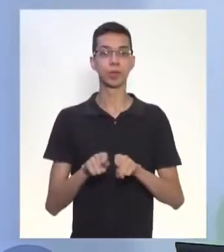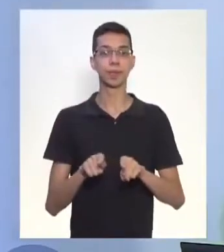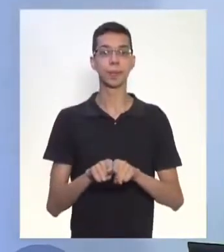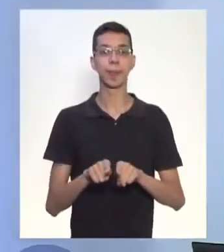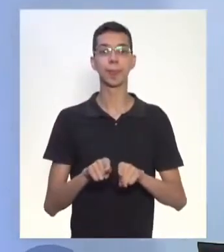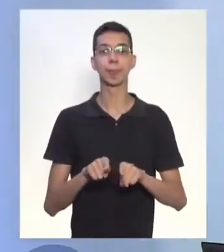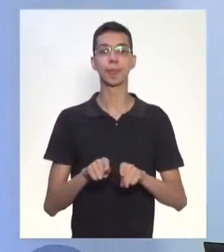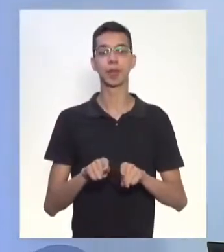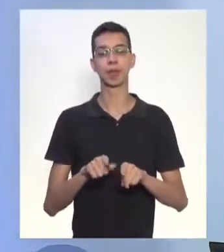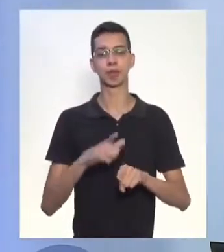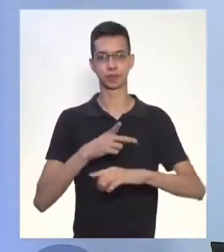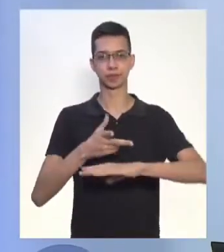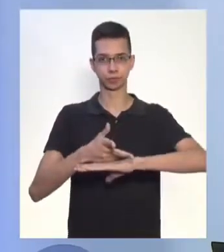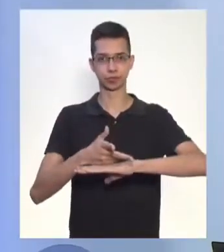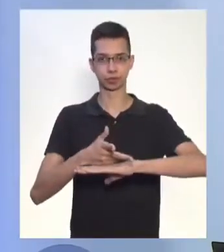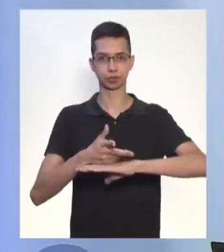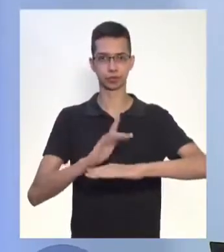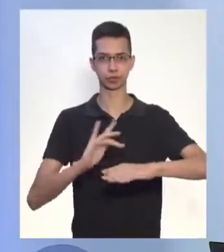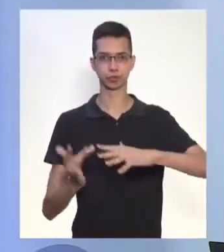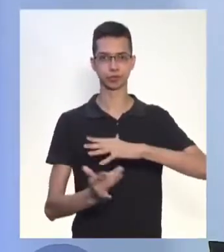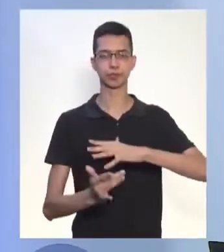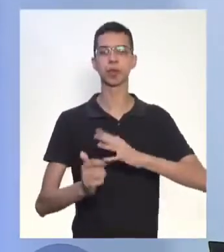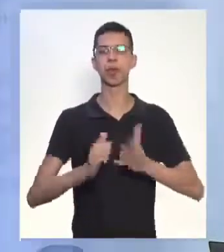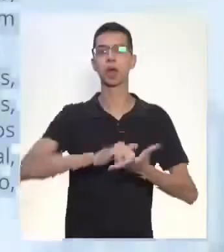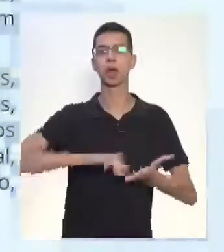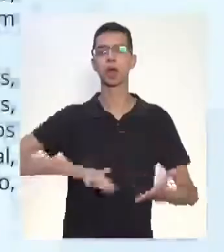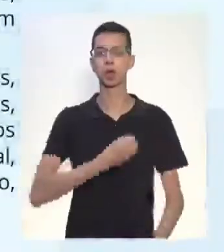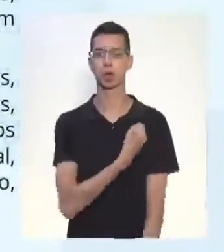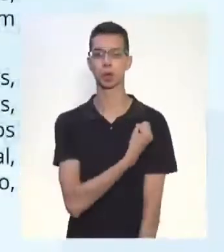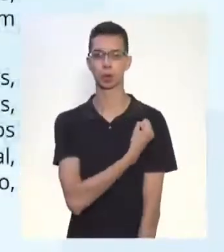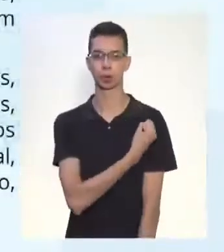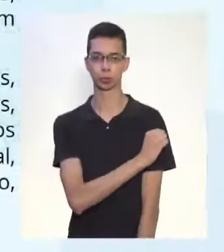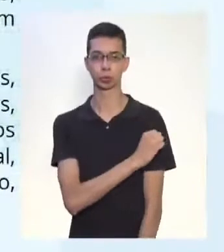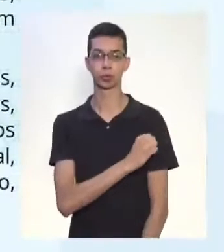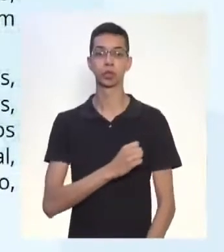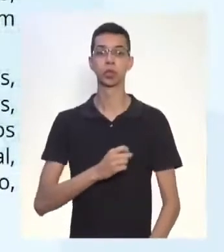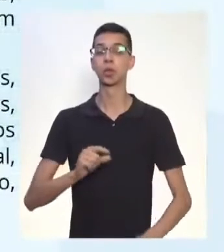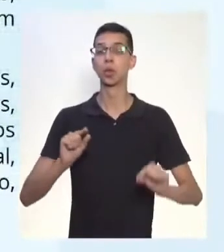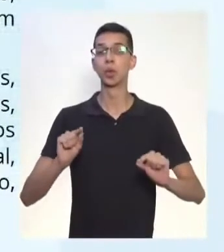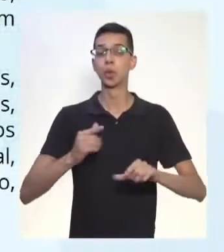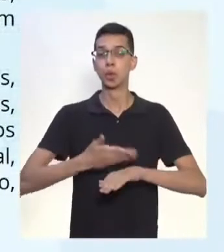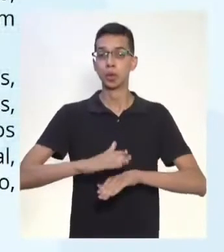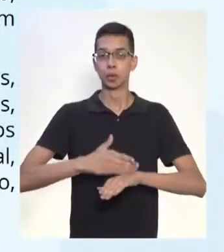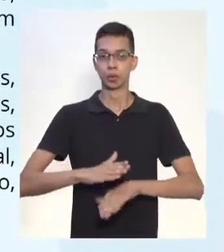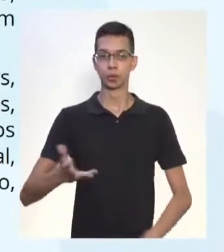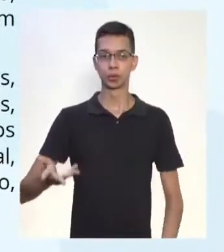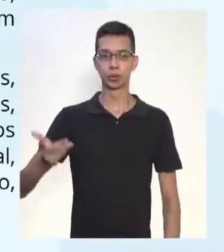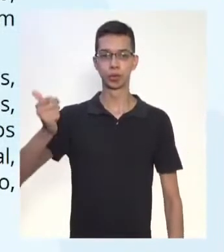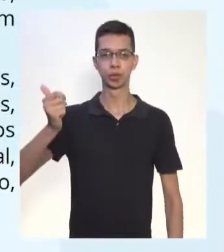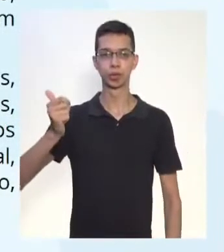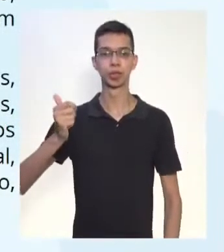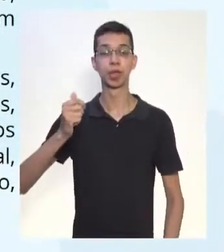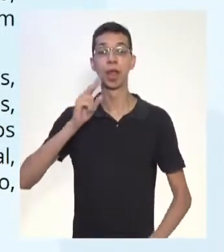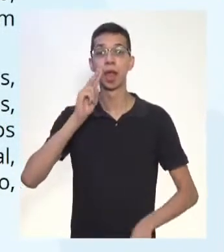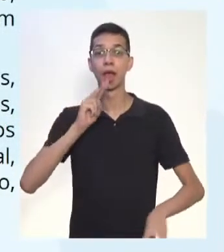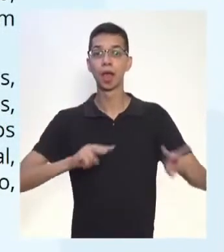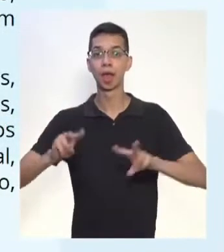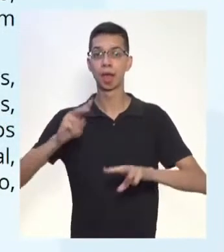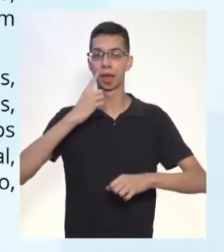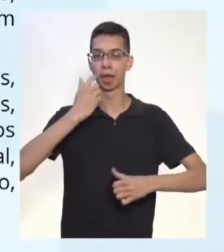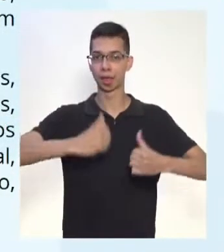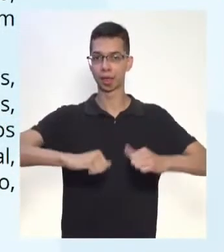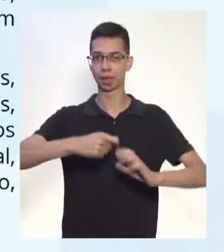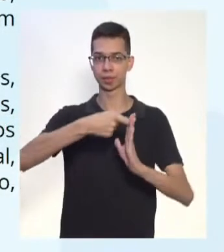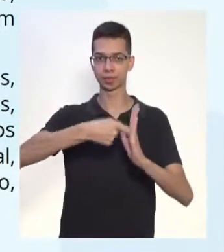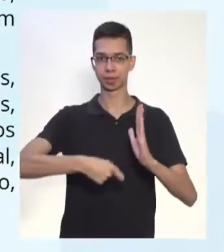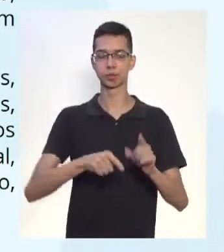sociais, atividade para o oitavo ano, e as habilidades são: analisar textos orais,